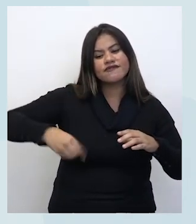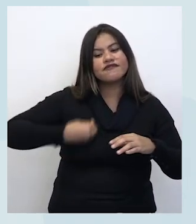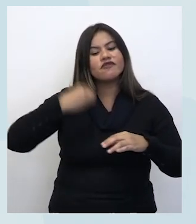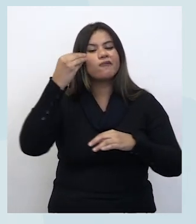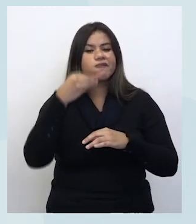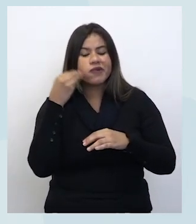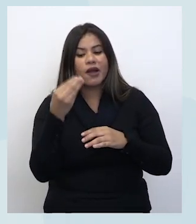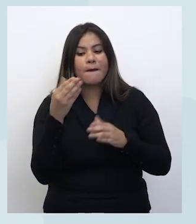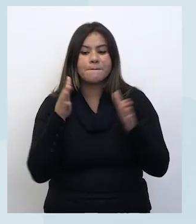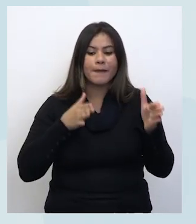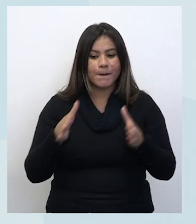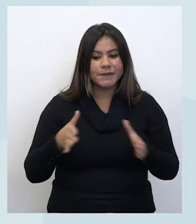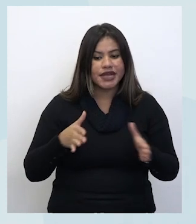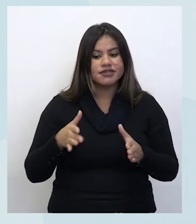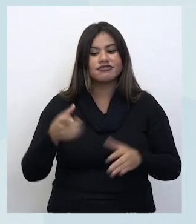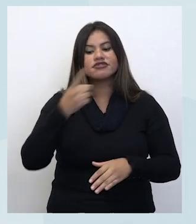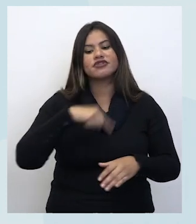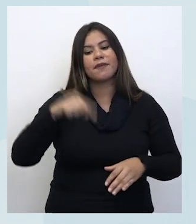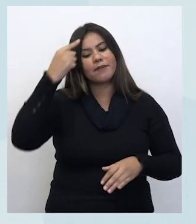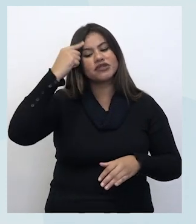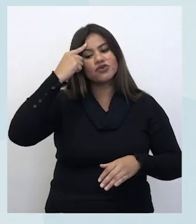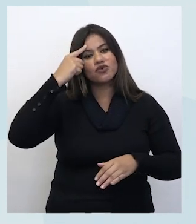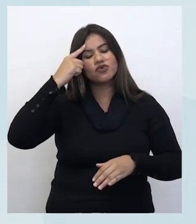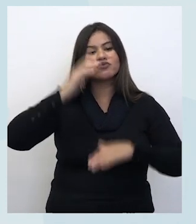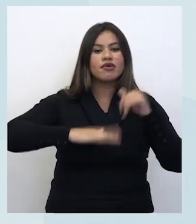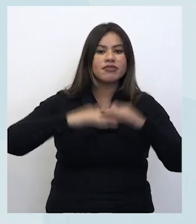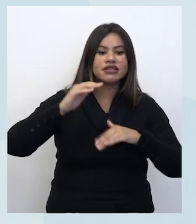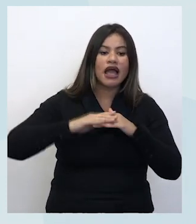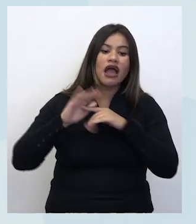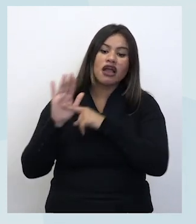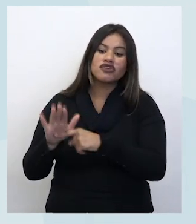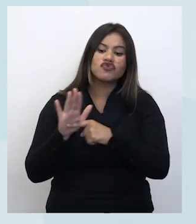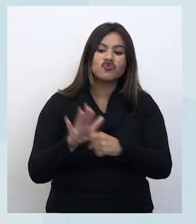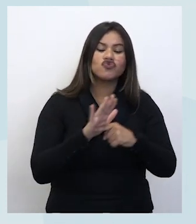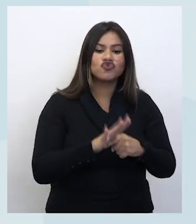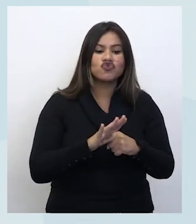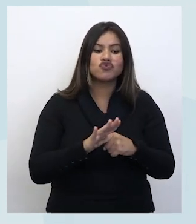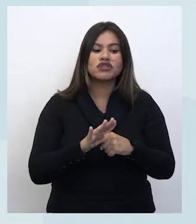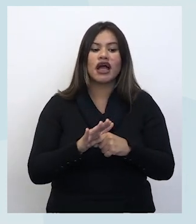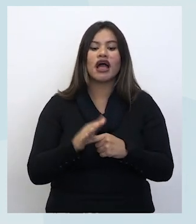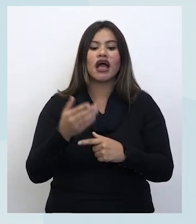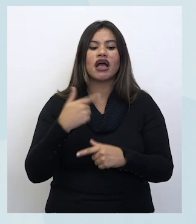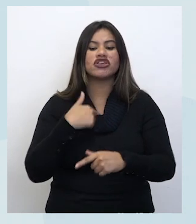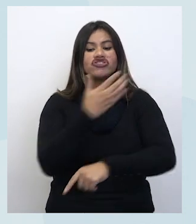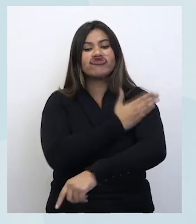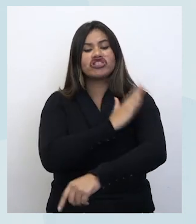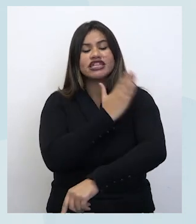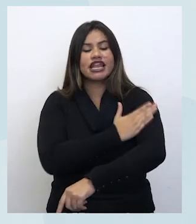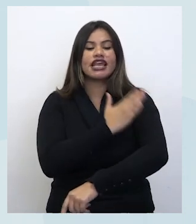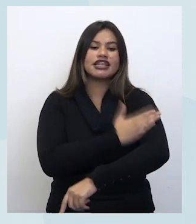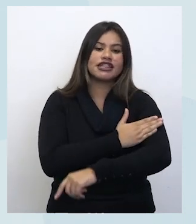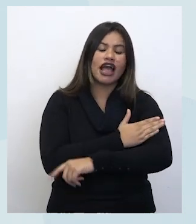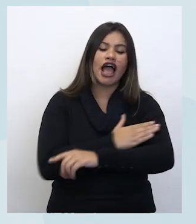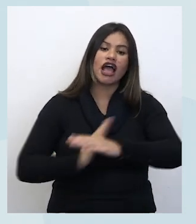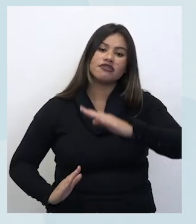momentos? Então, a gente pensou numa competência socioemocional que tem ajudado, enquanto a gente exercita, a gente superar esse